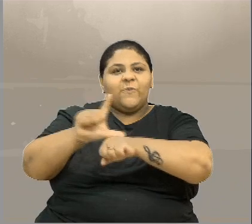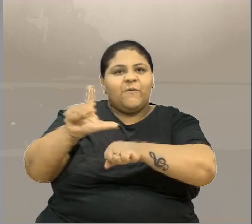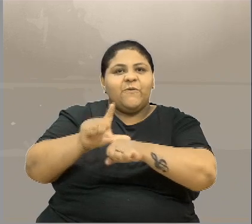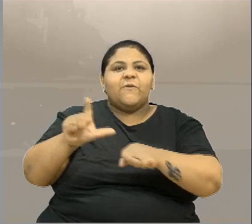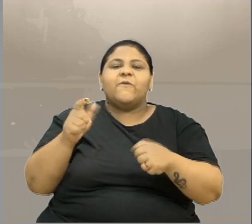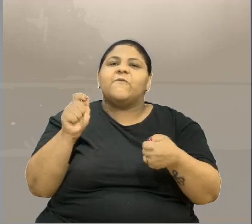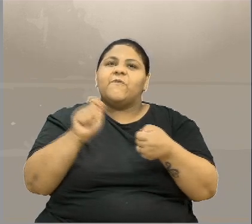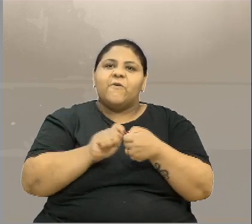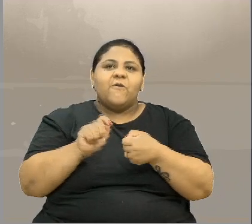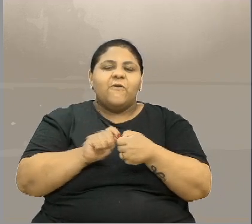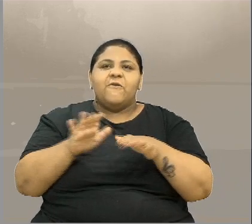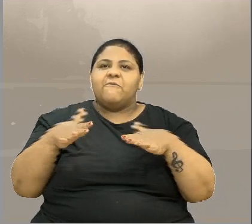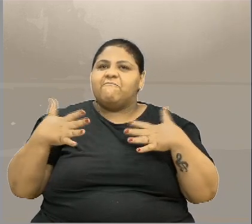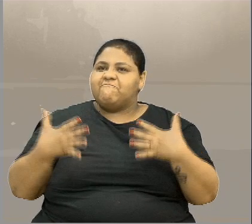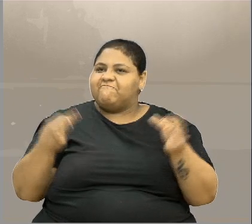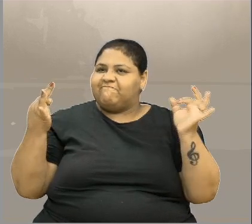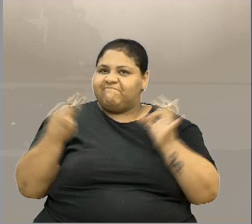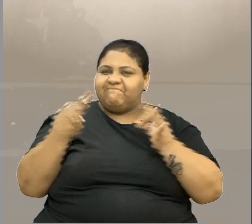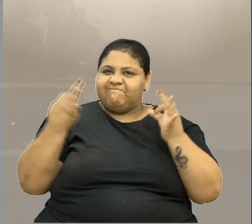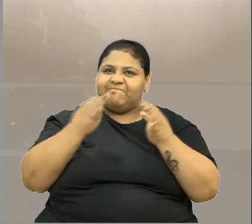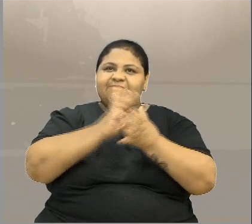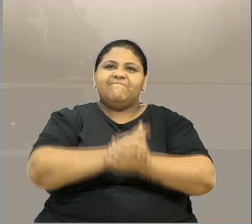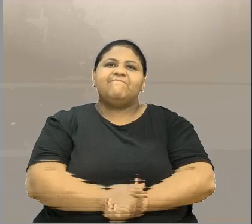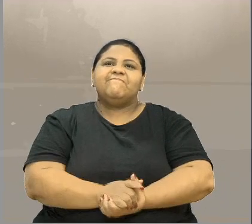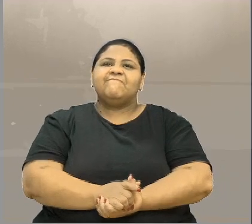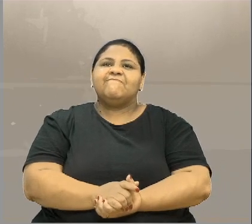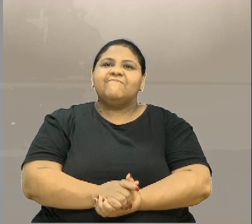fez e que foram incríveis.